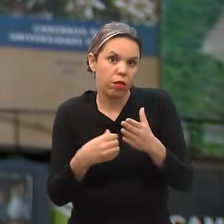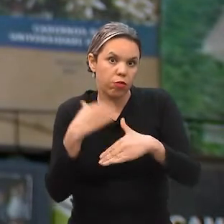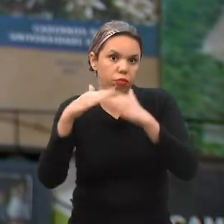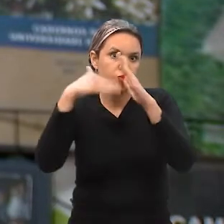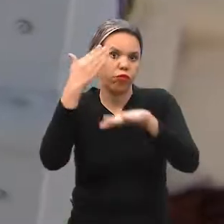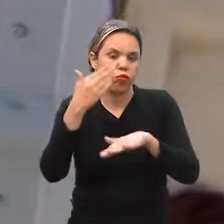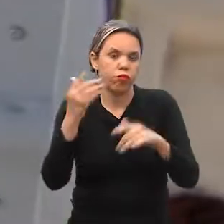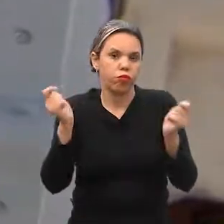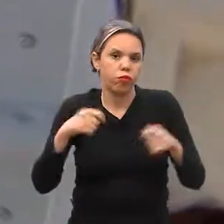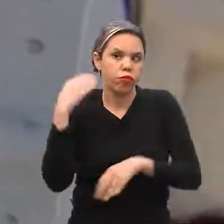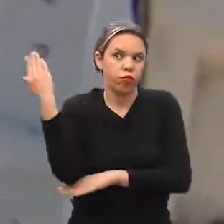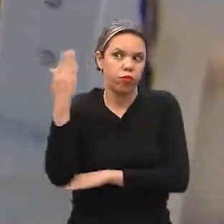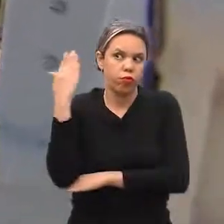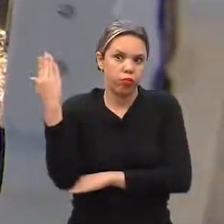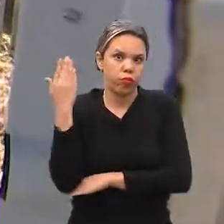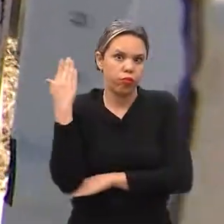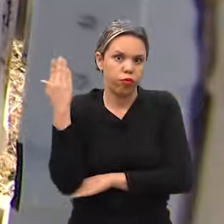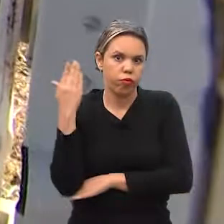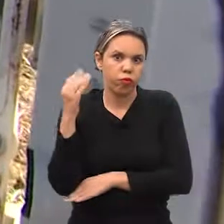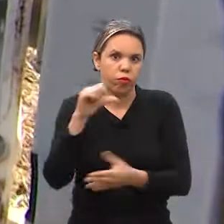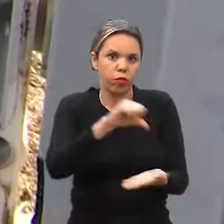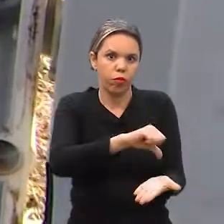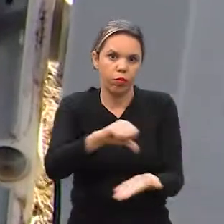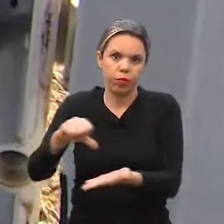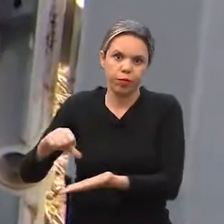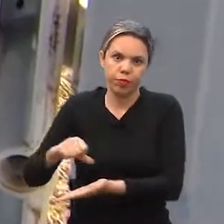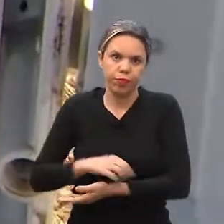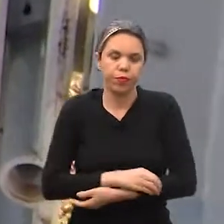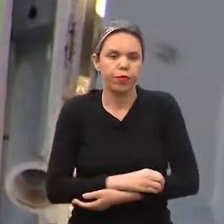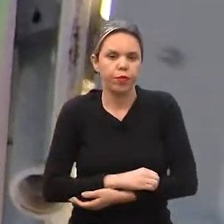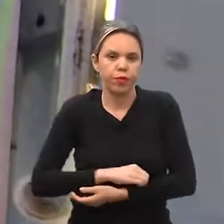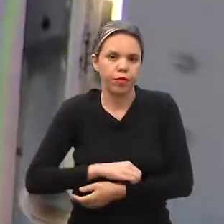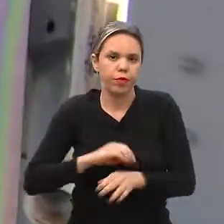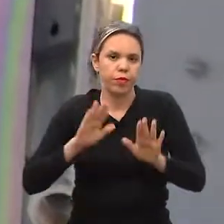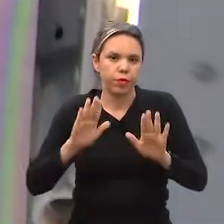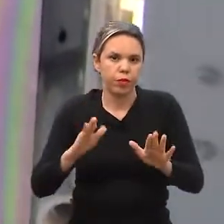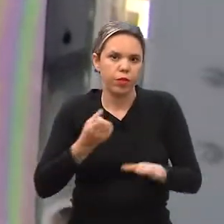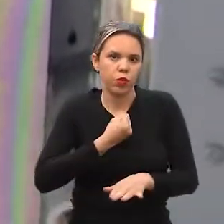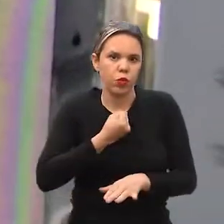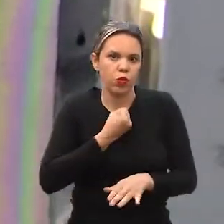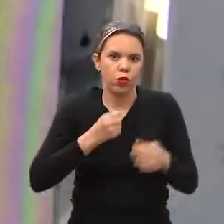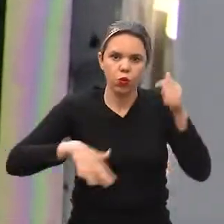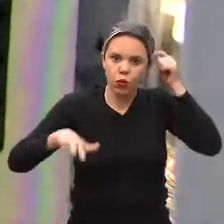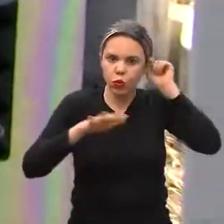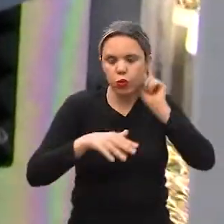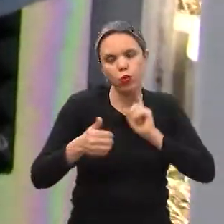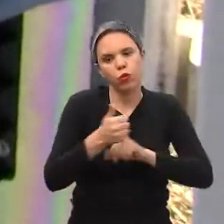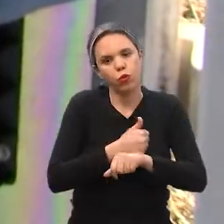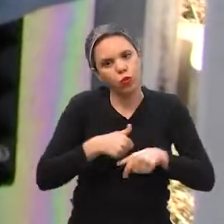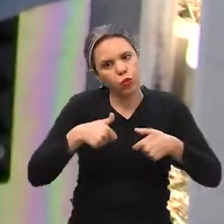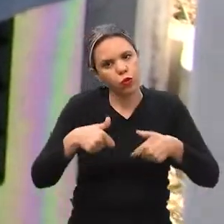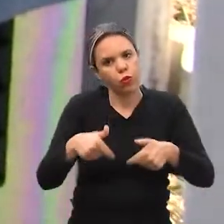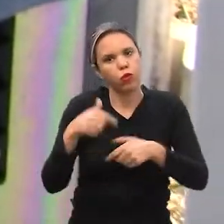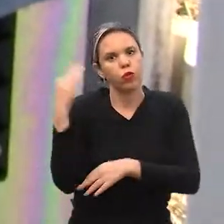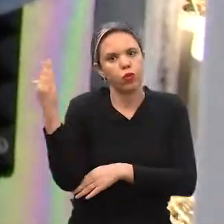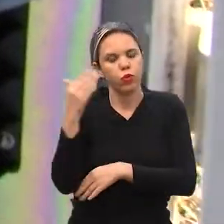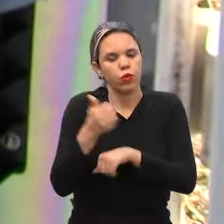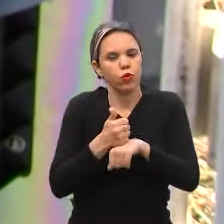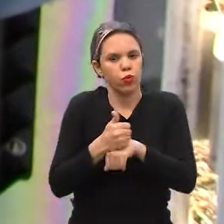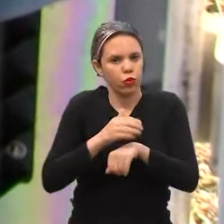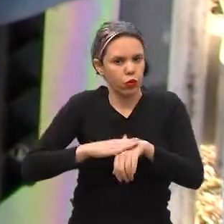da condição do tempo nessa determinada região. Mas há inúmeras outras áreas também de atuação dos